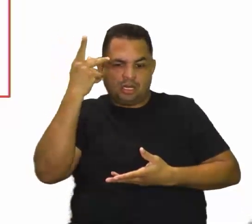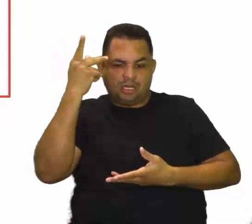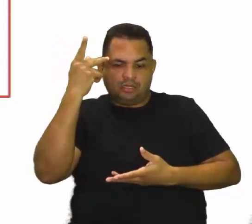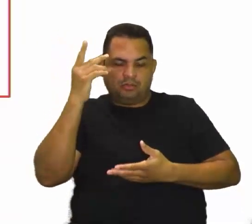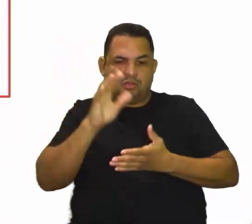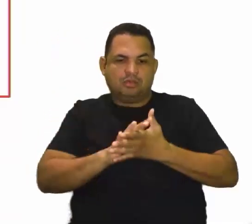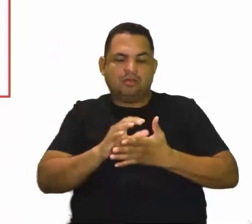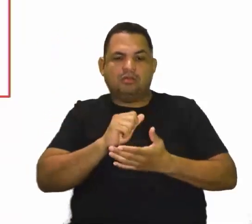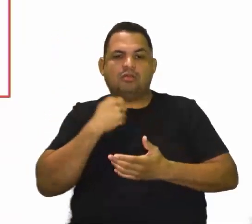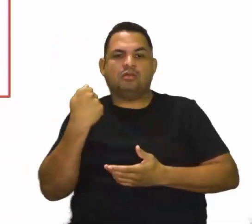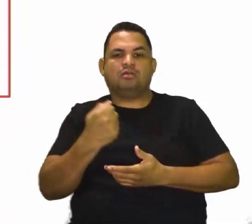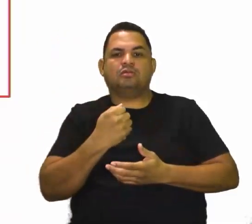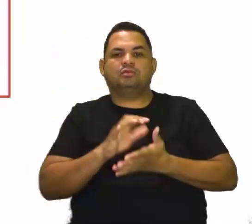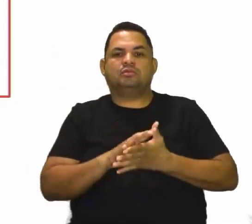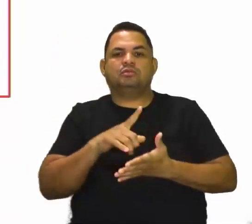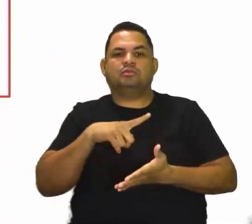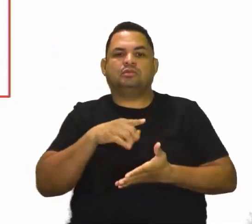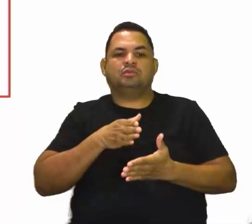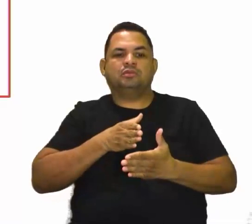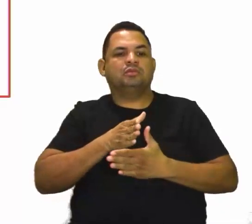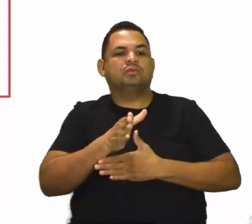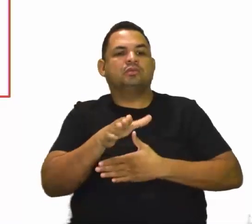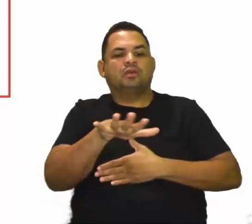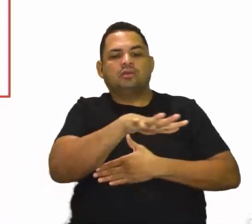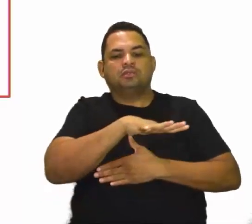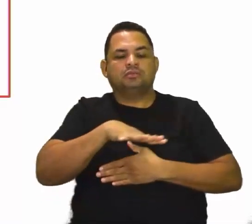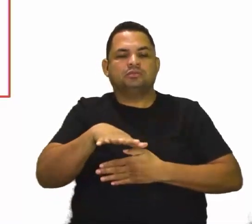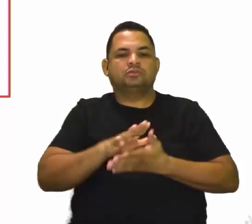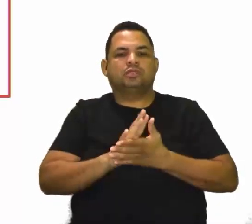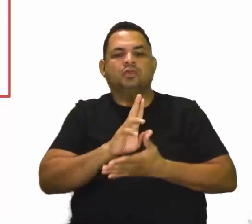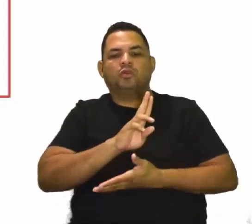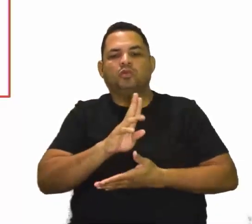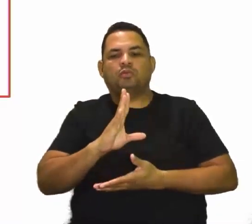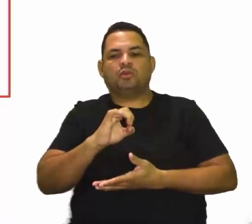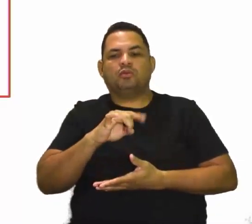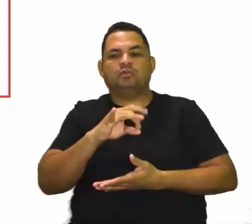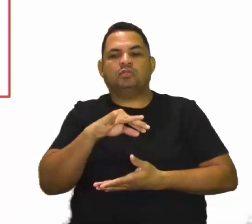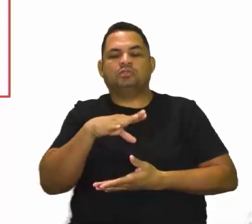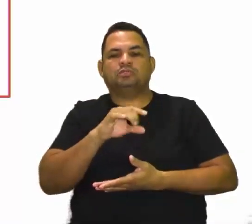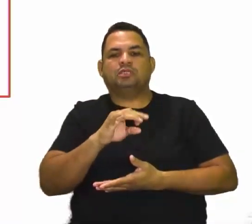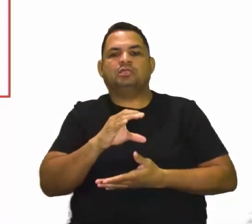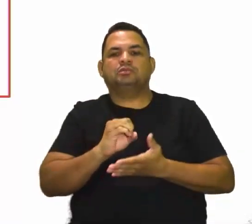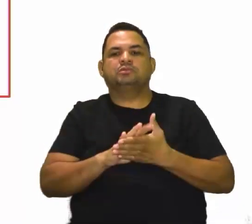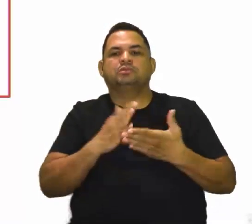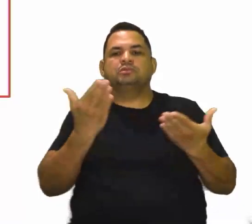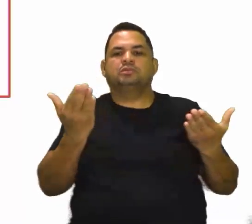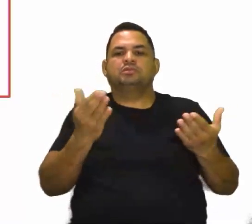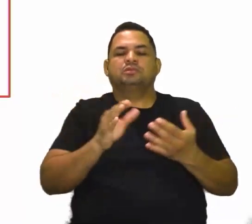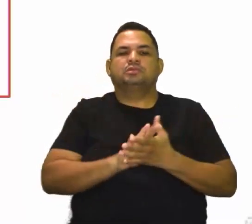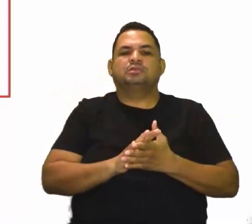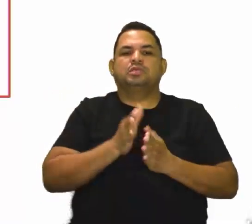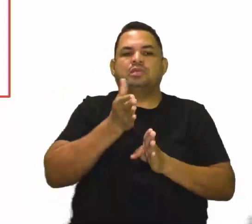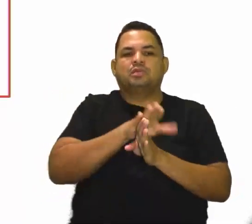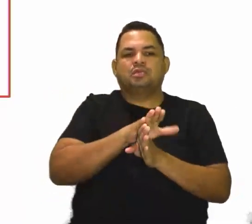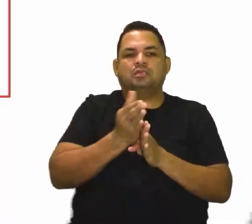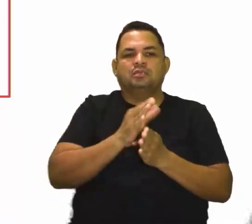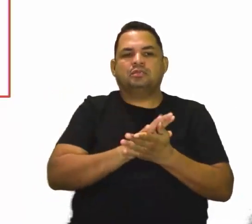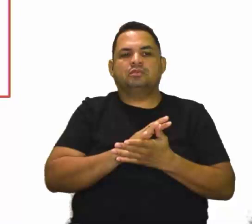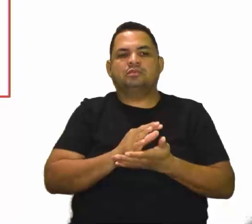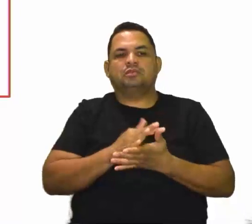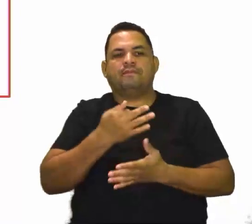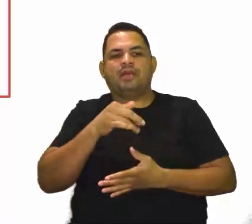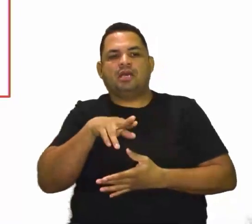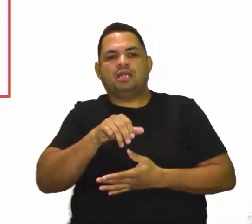passando por uma região chamada de Contestado. A Guerra do Contestado. Essa região que fazia fronteira entre o Paraná e